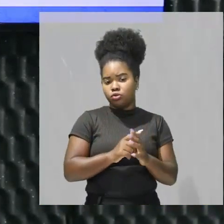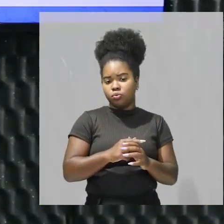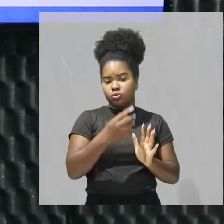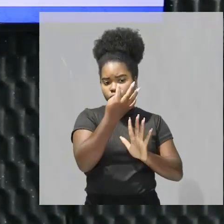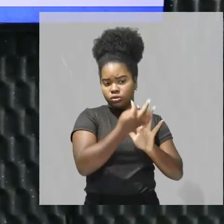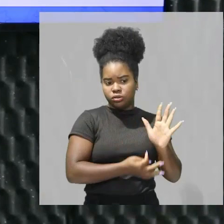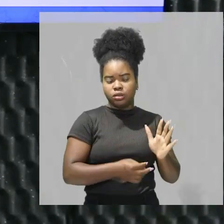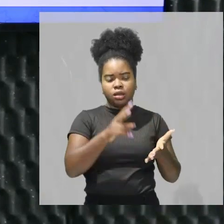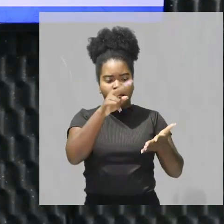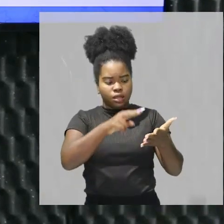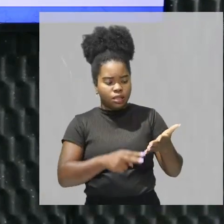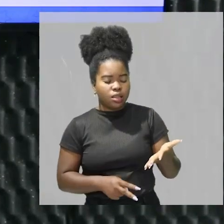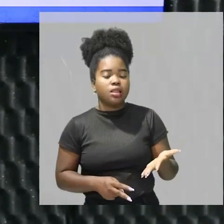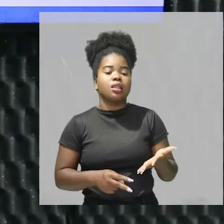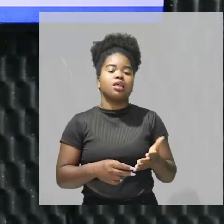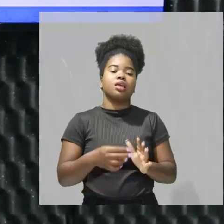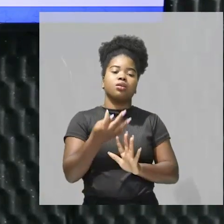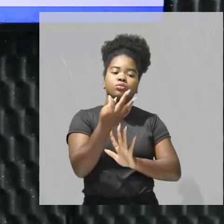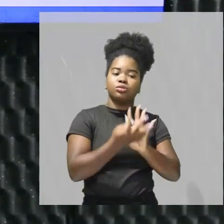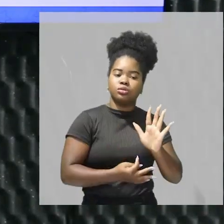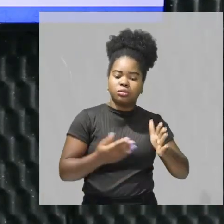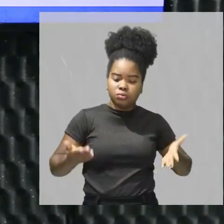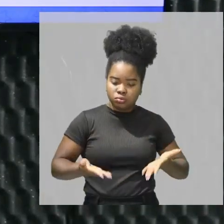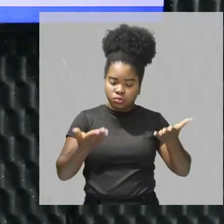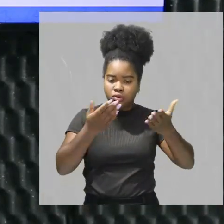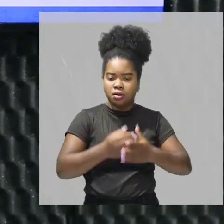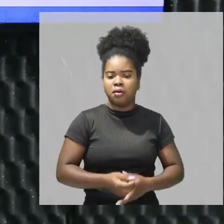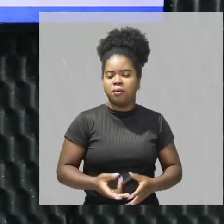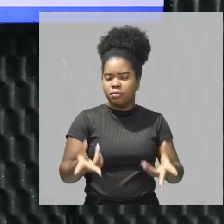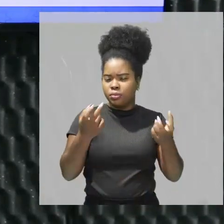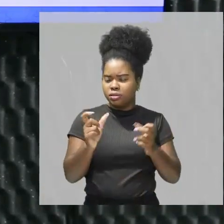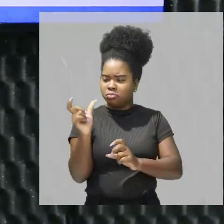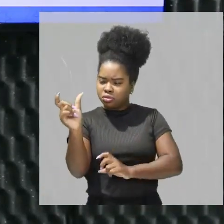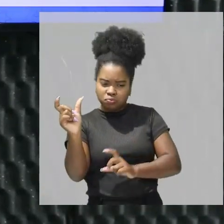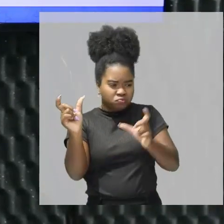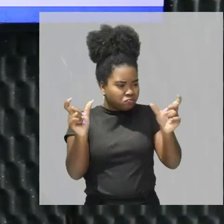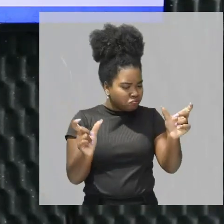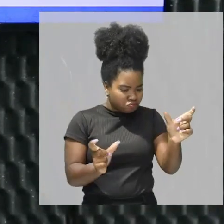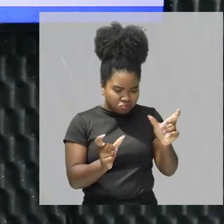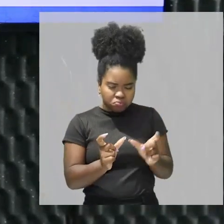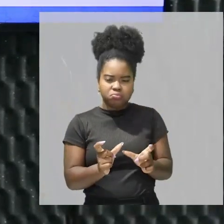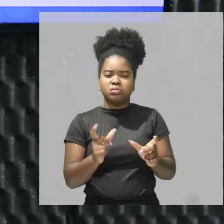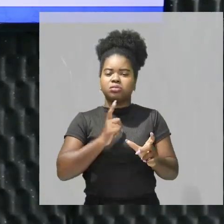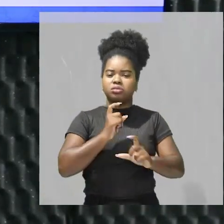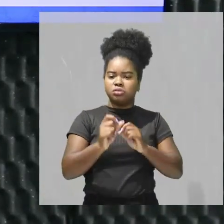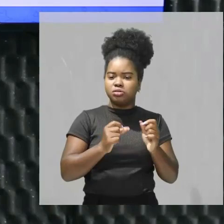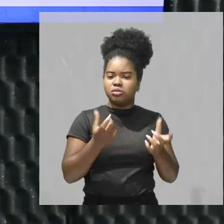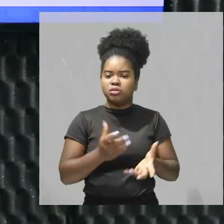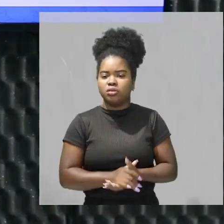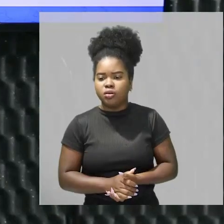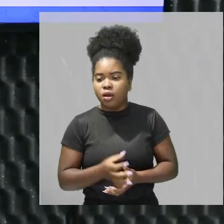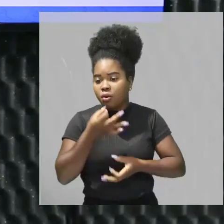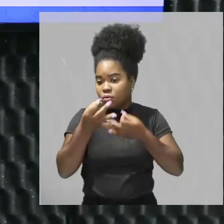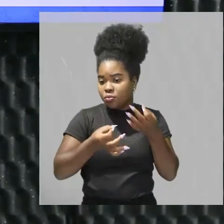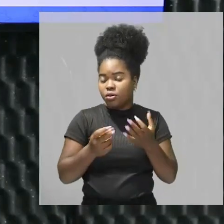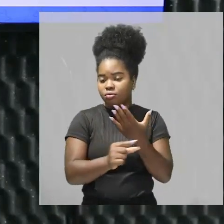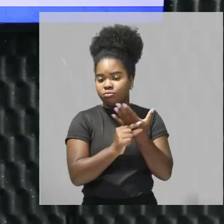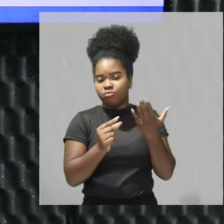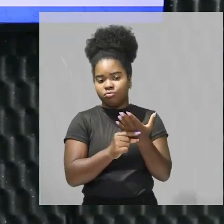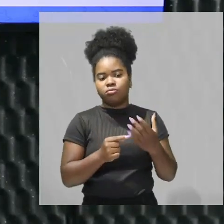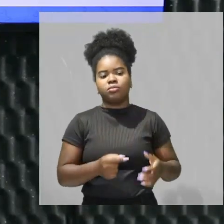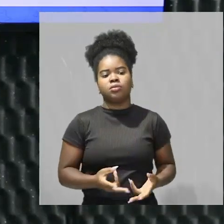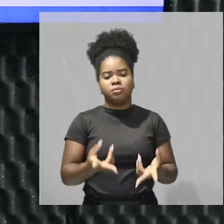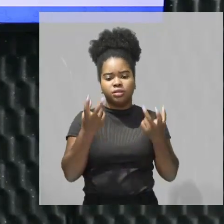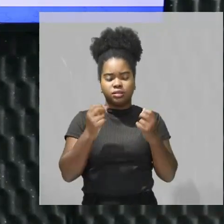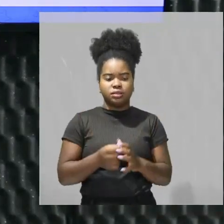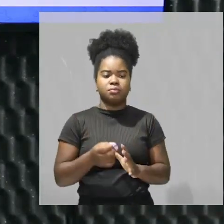Ler os textos motivadores, observando as palavras ou fragmentos que indicam o posicionamento dos autores. Identificar em cada